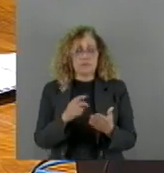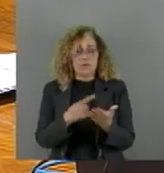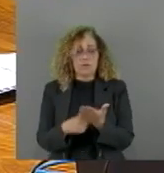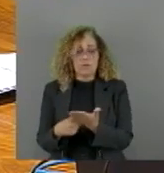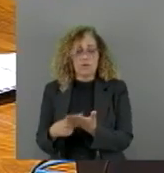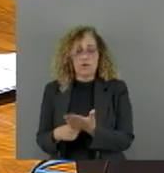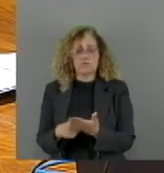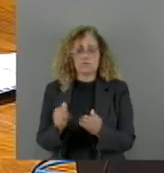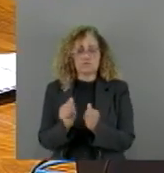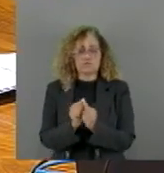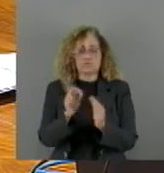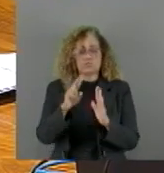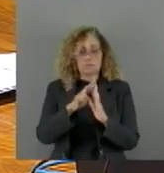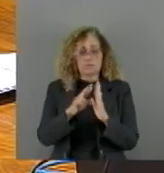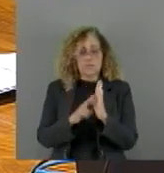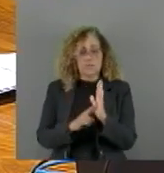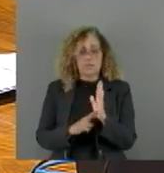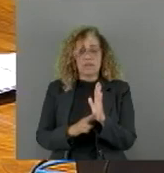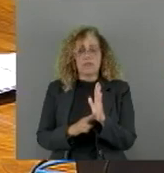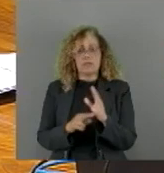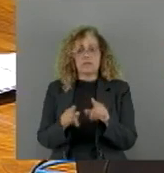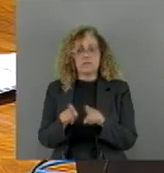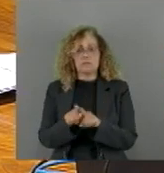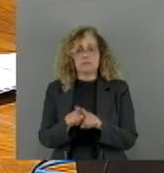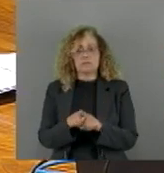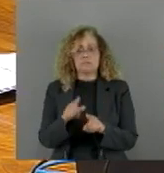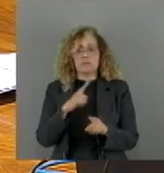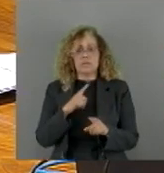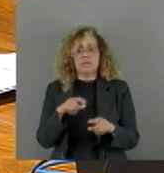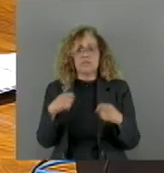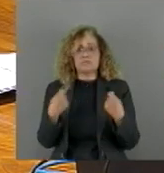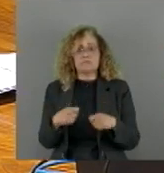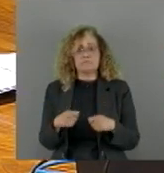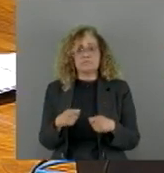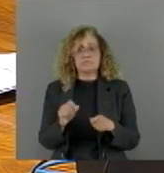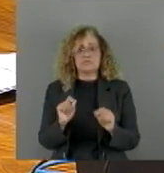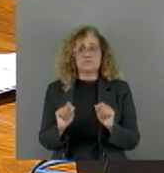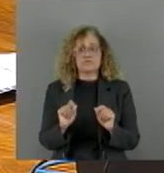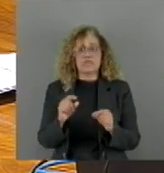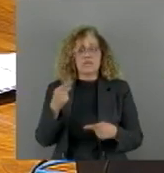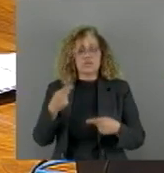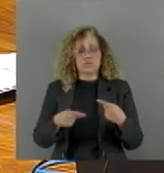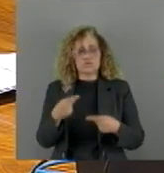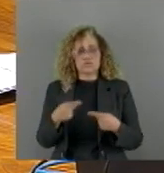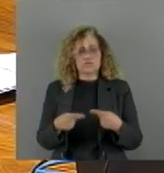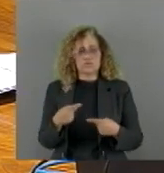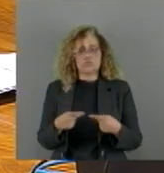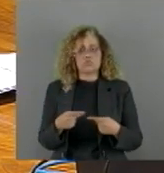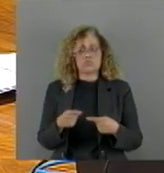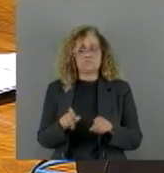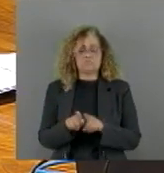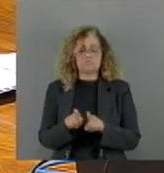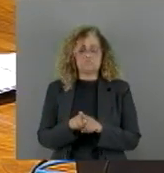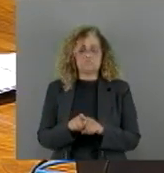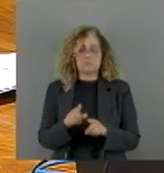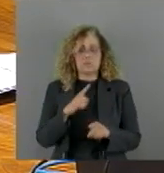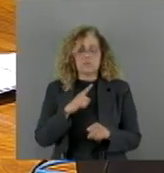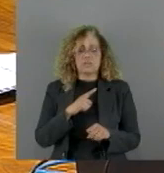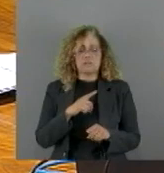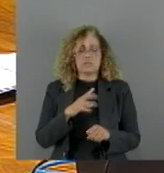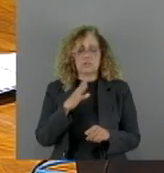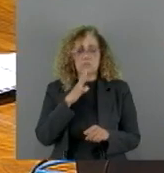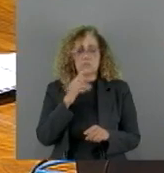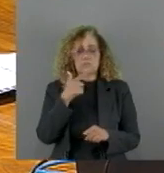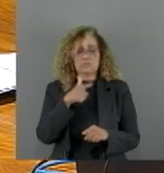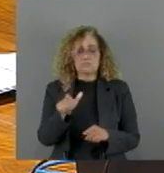norma, as instituições agraciadas devem gozar de indiscutível e notório reconhecimento público e